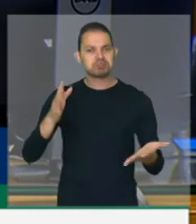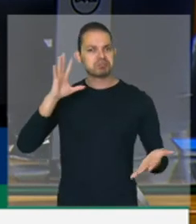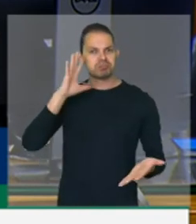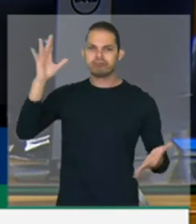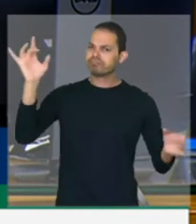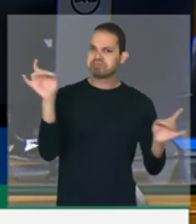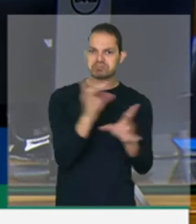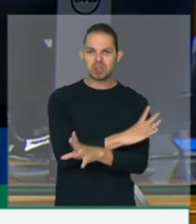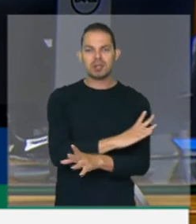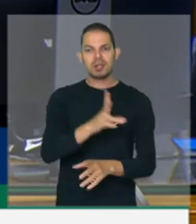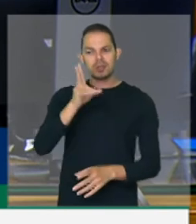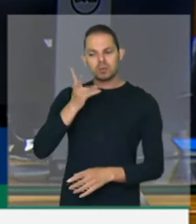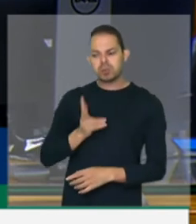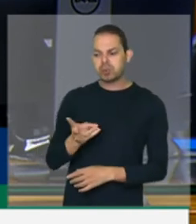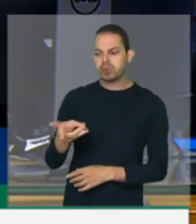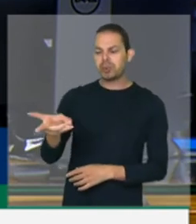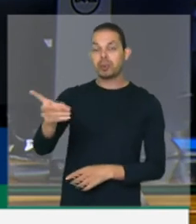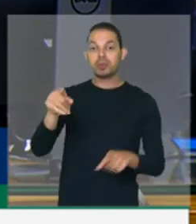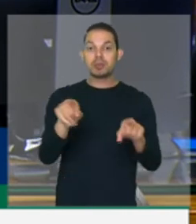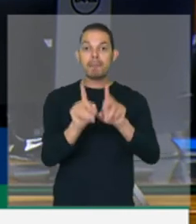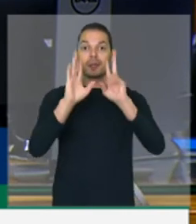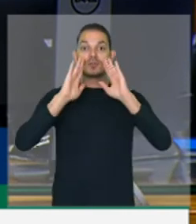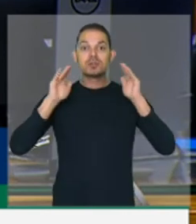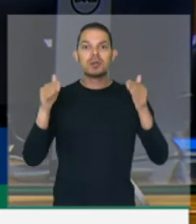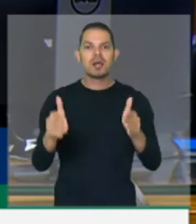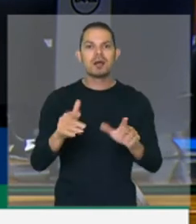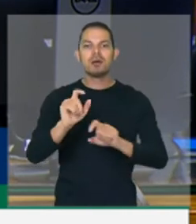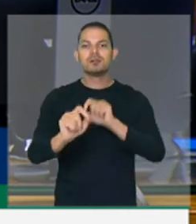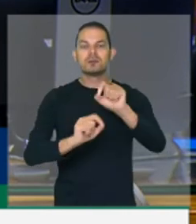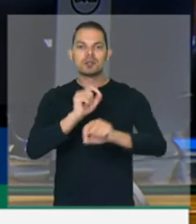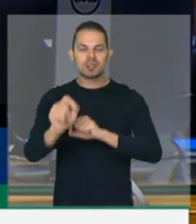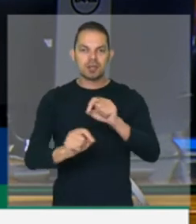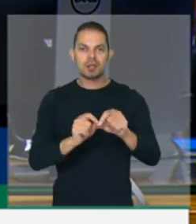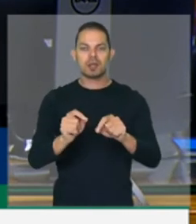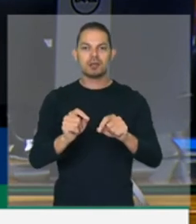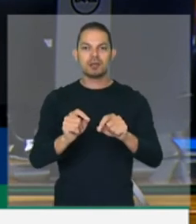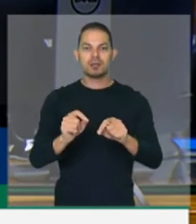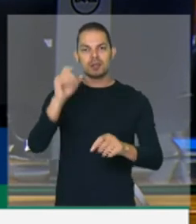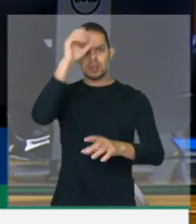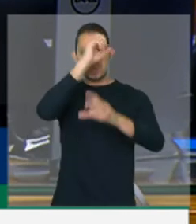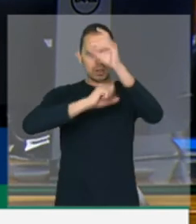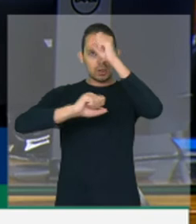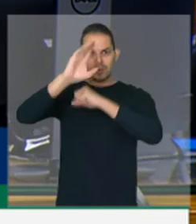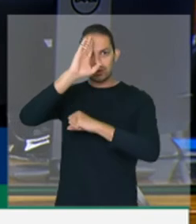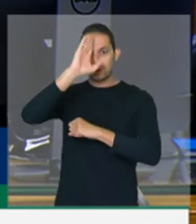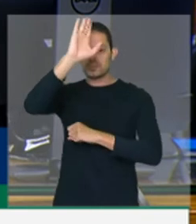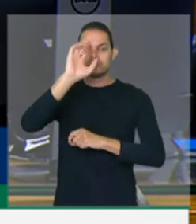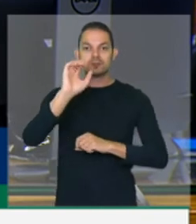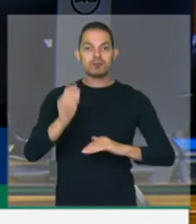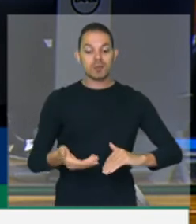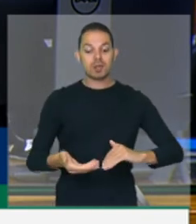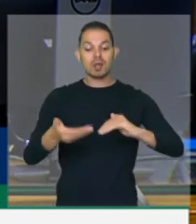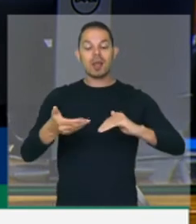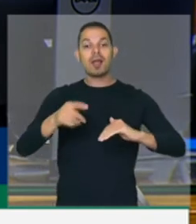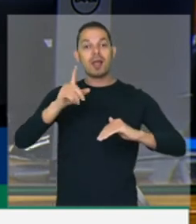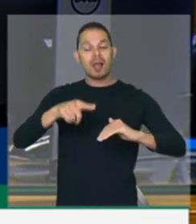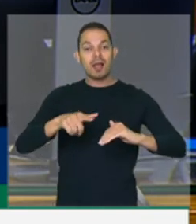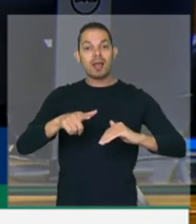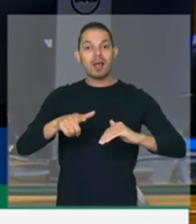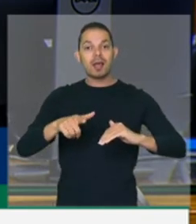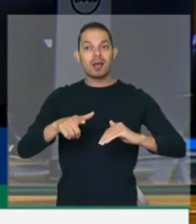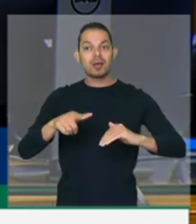seguir em frente e nos concentrar em nossa missão maior. O parlamento é o coração